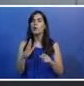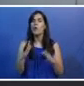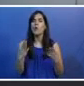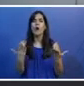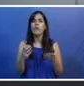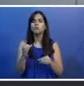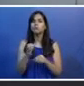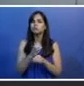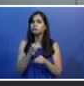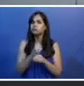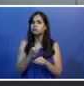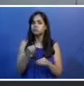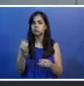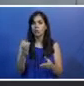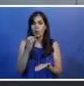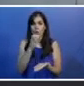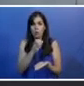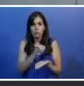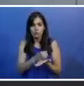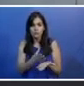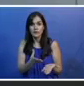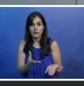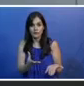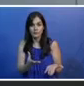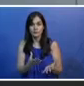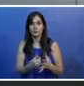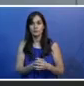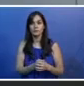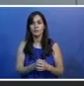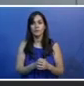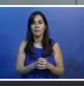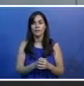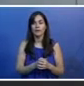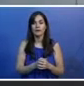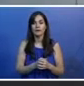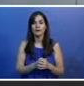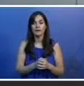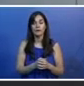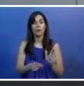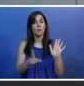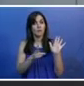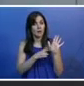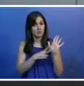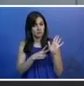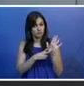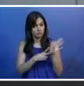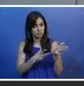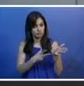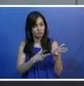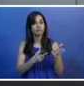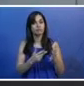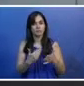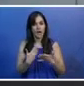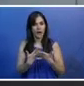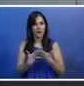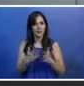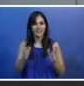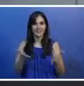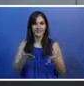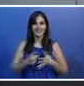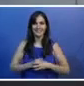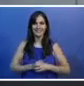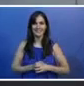conceito, esse raciocínio algébrico bem desenvolvido. Então prestem bastante atenção nessa aula,